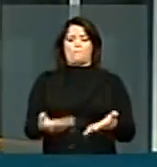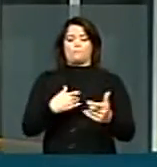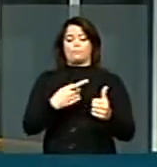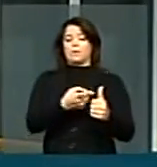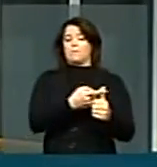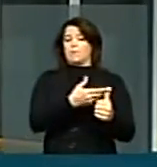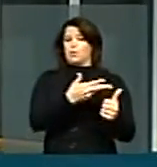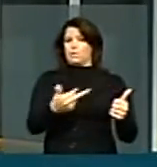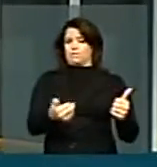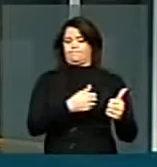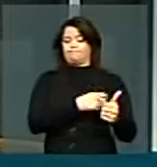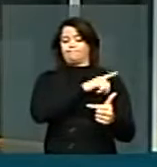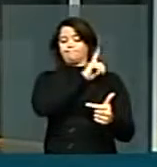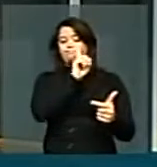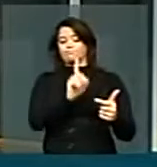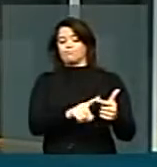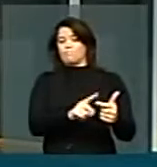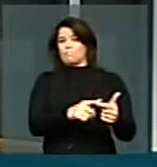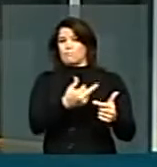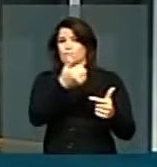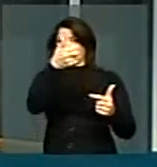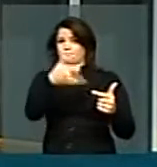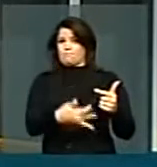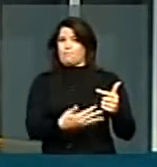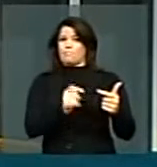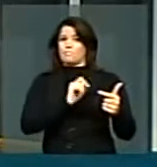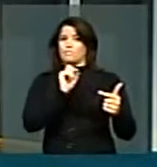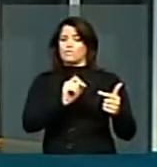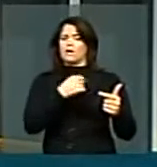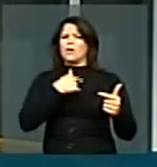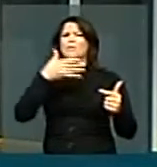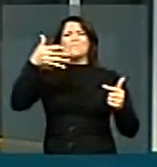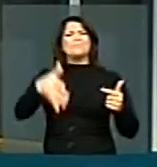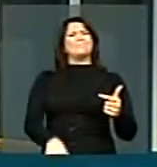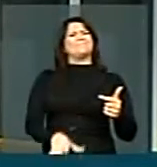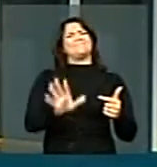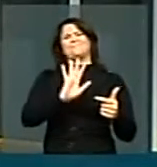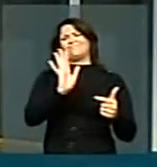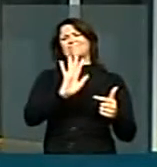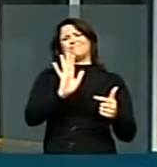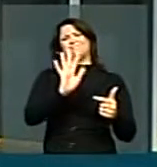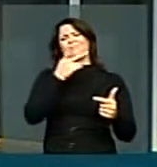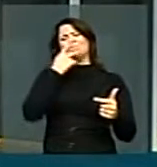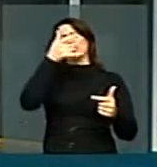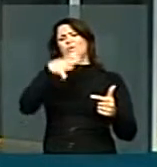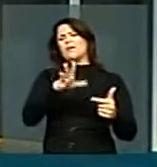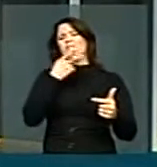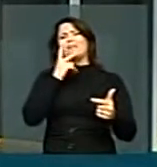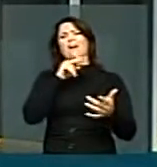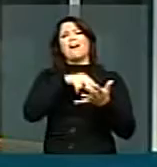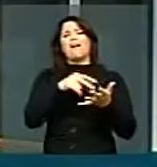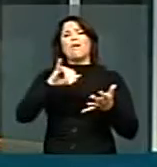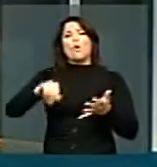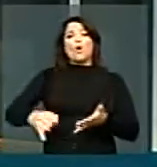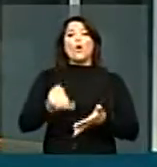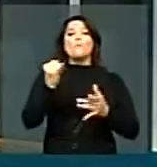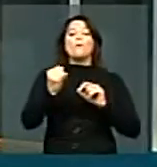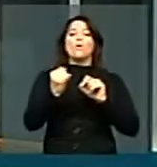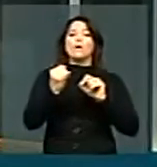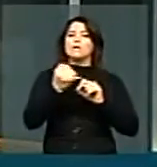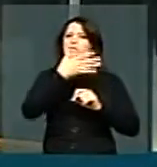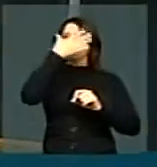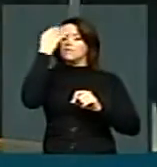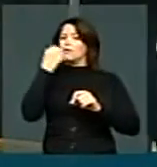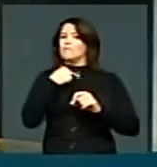primeiro argumento. Um segundo argumento, que eu não queria aqui também ter a oportunidade de deixar